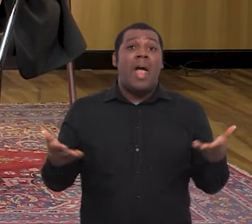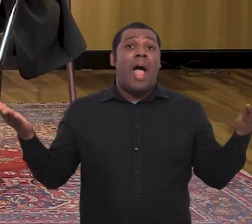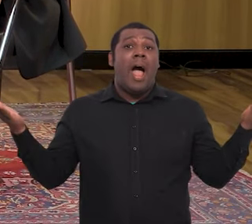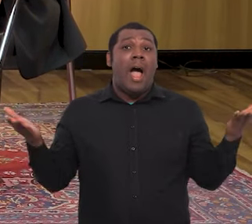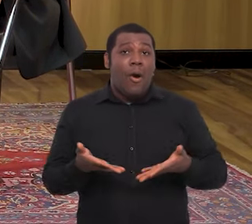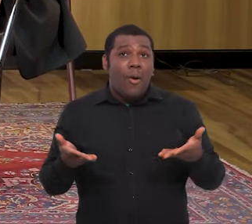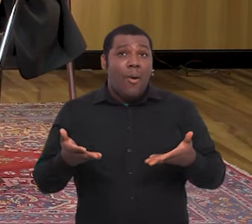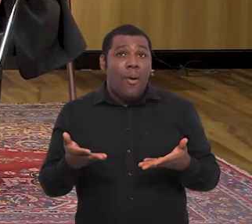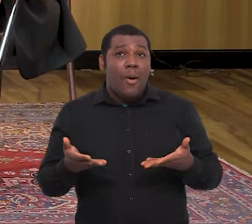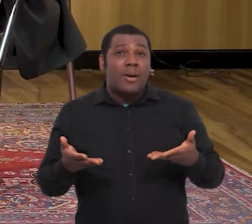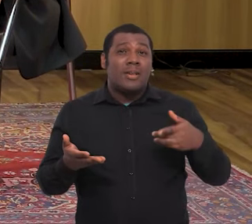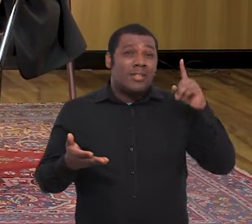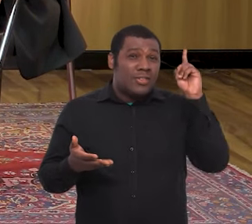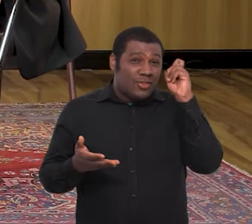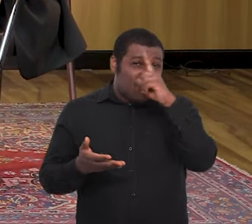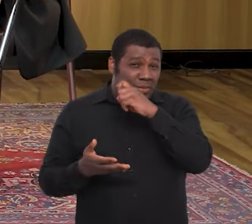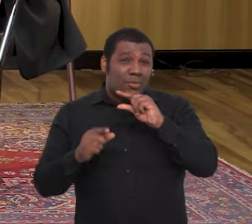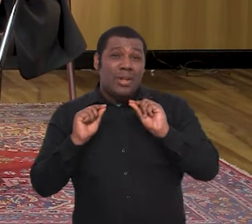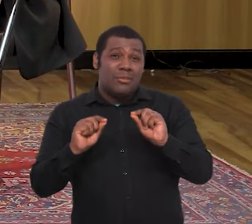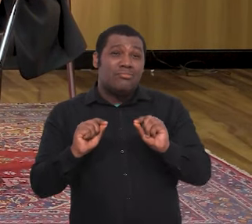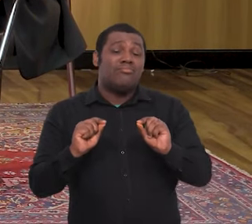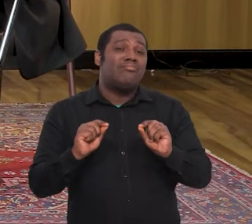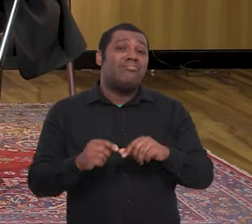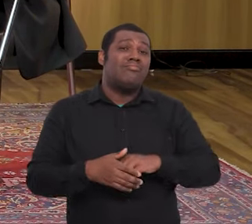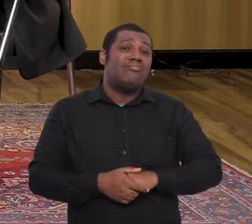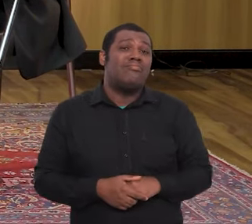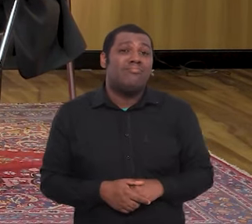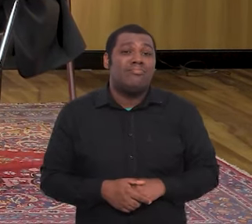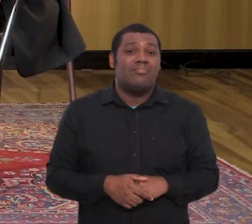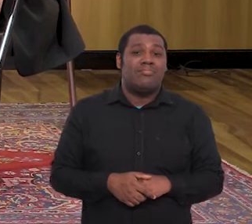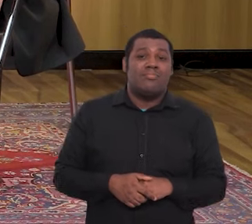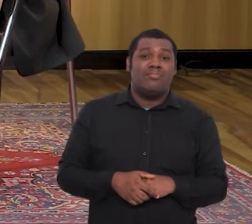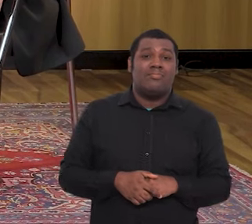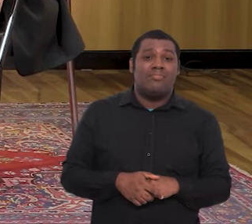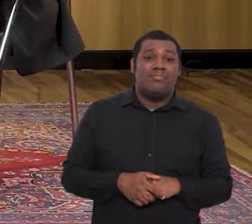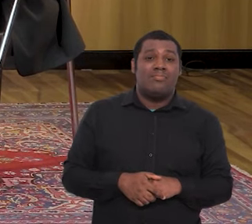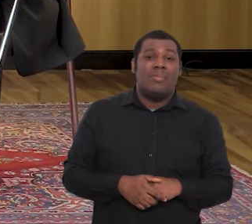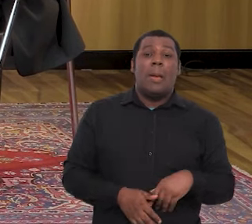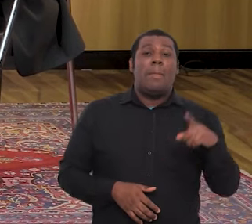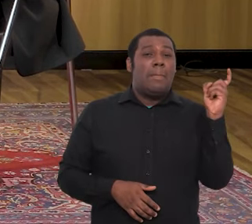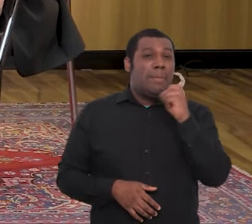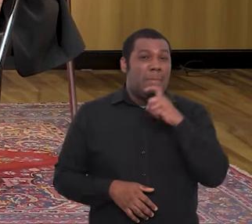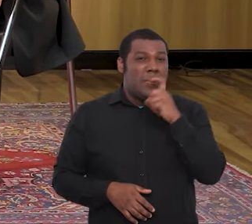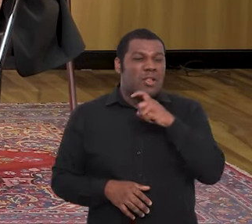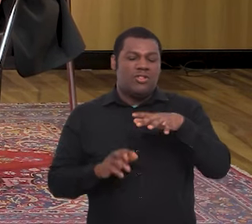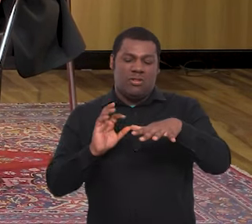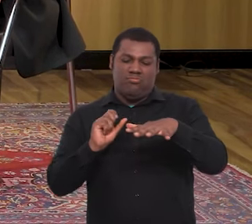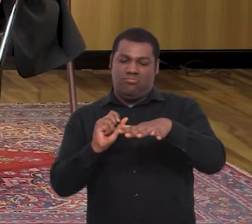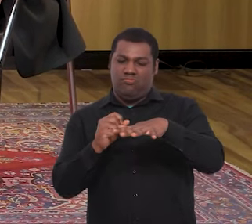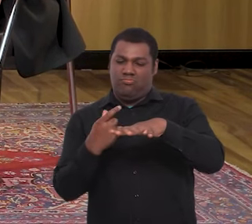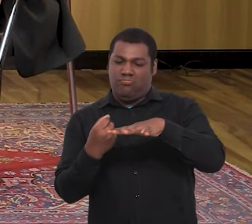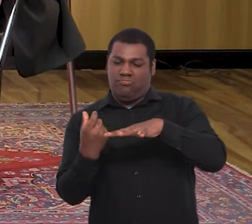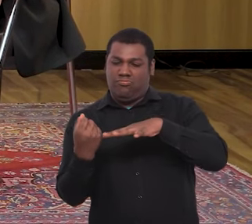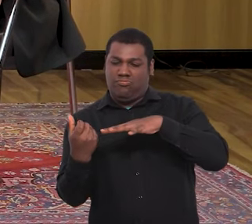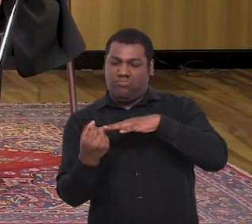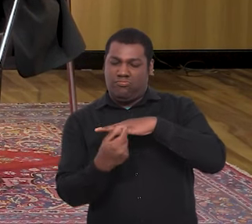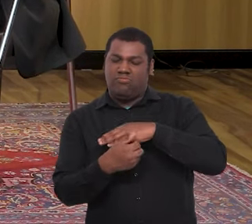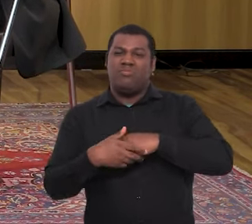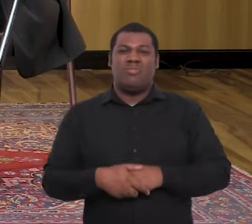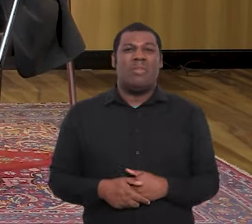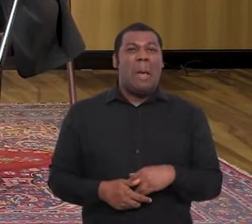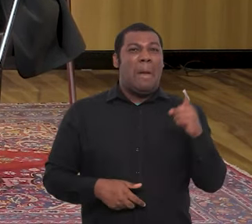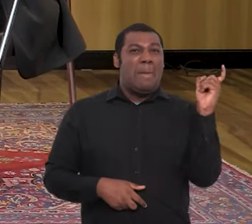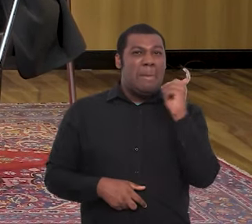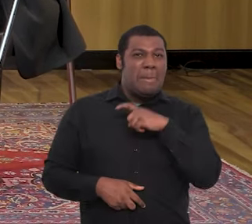nesse momento em regular o trabalho nesse cenário tecnológico a mentira as fake News é